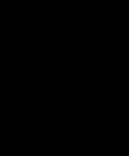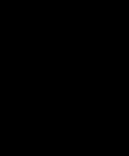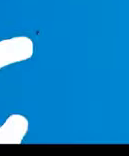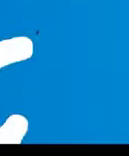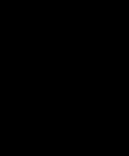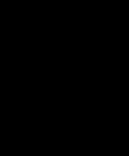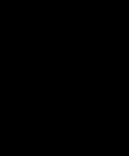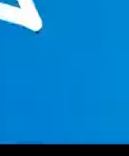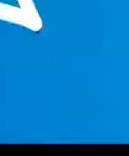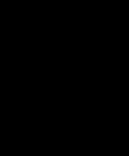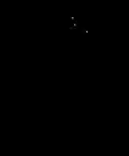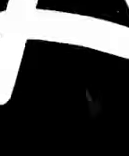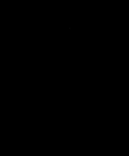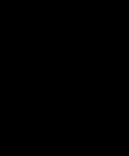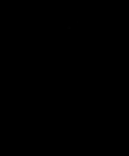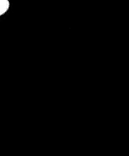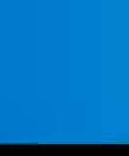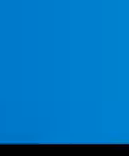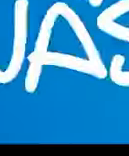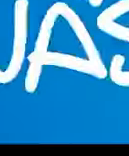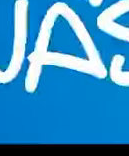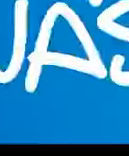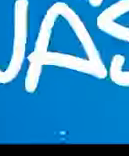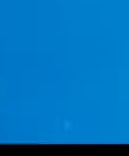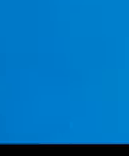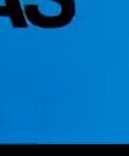E